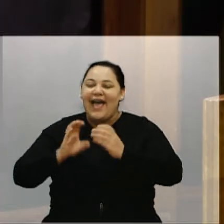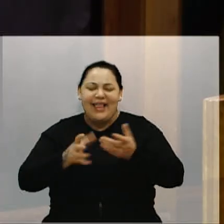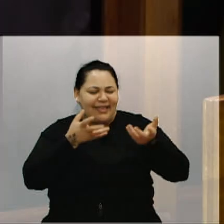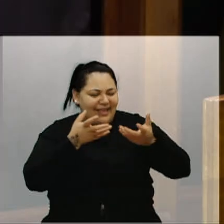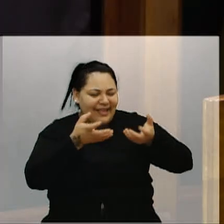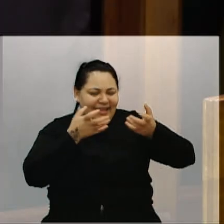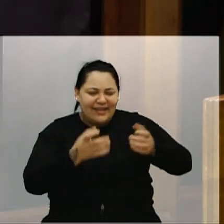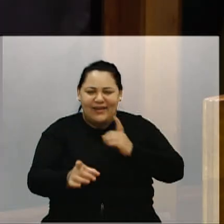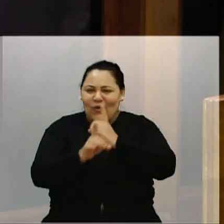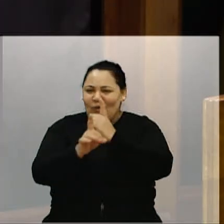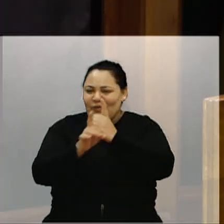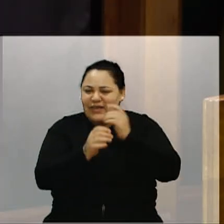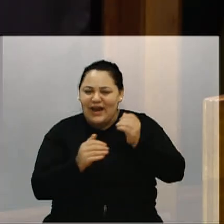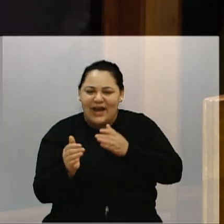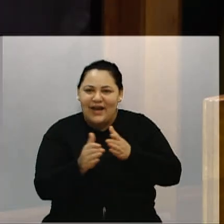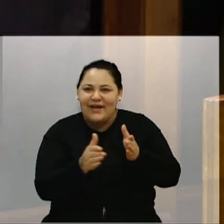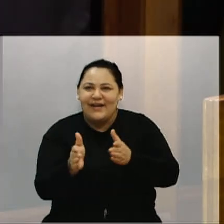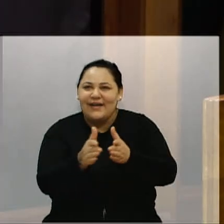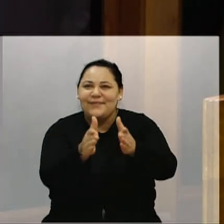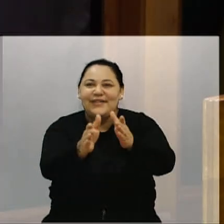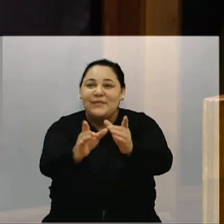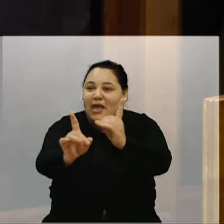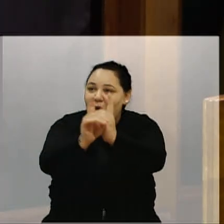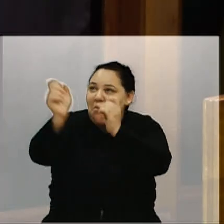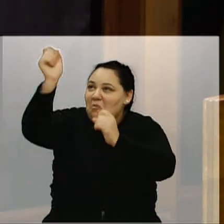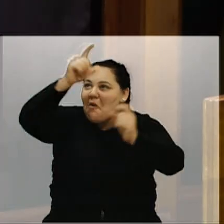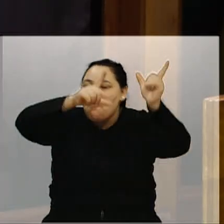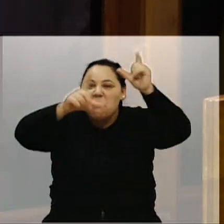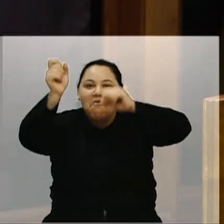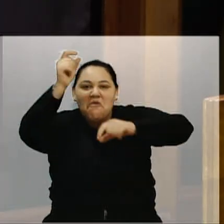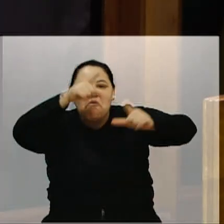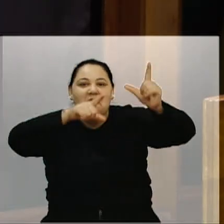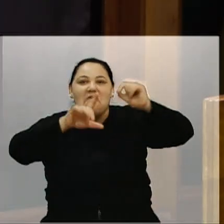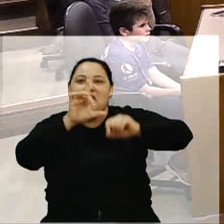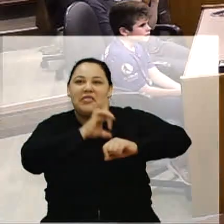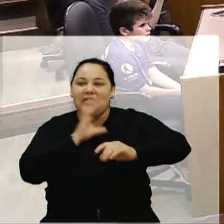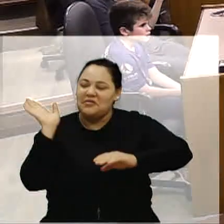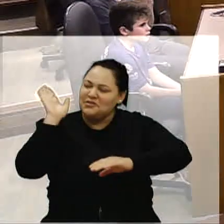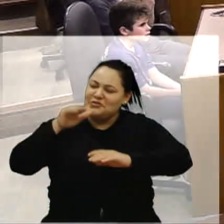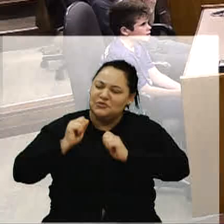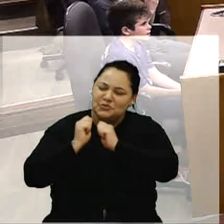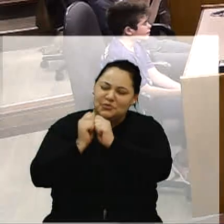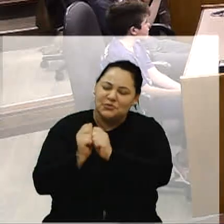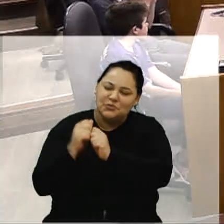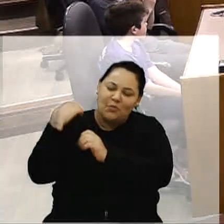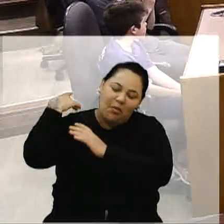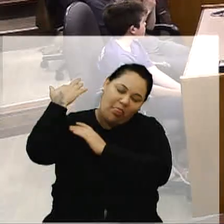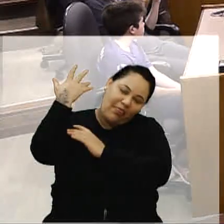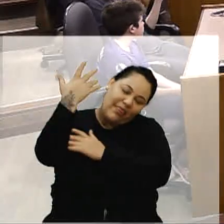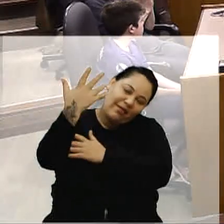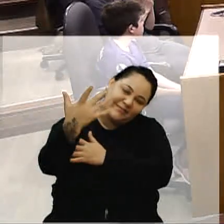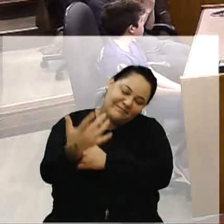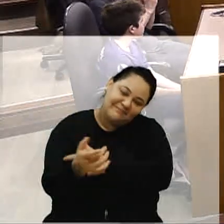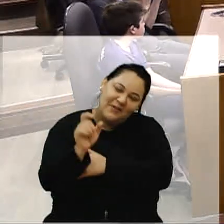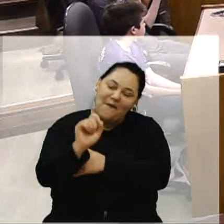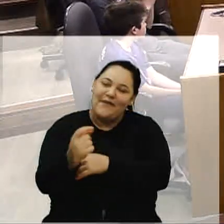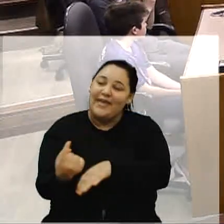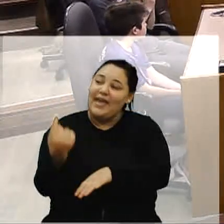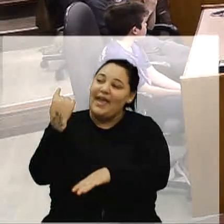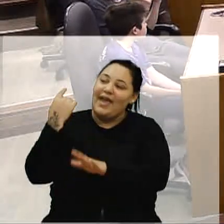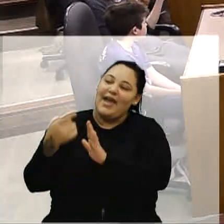que vai dar no som. Tenho comigo as lembranças do que eu era.